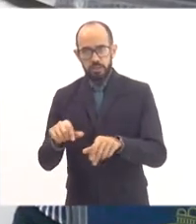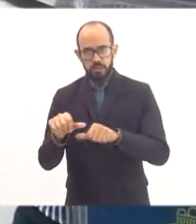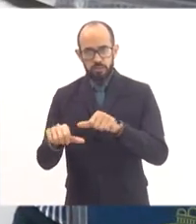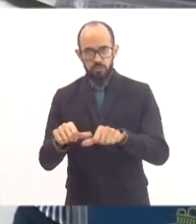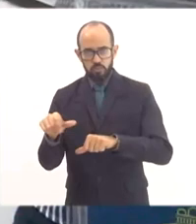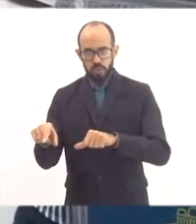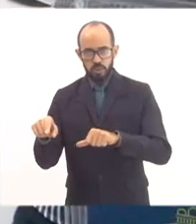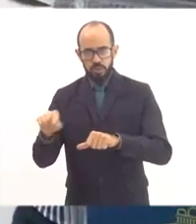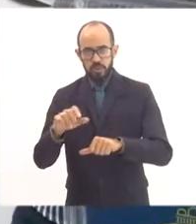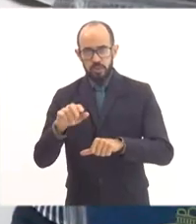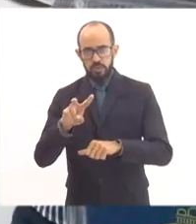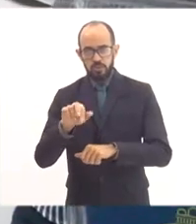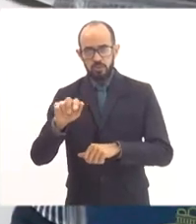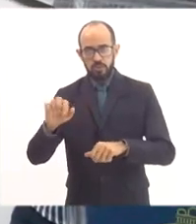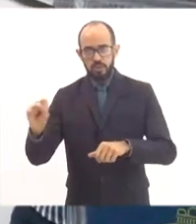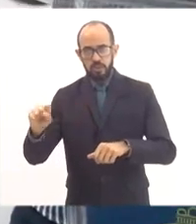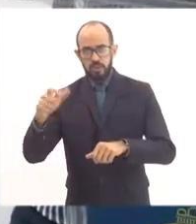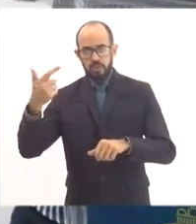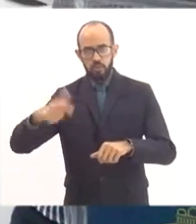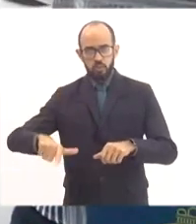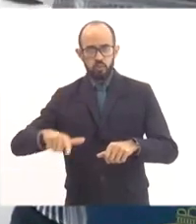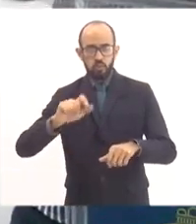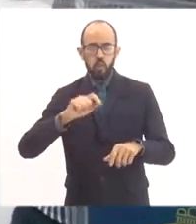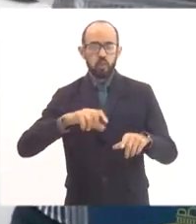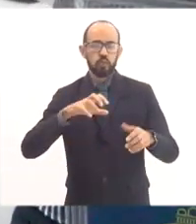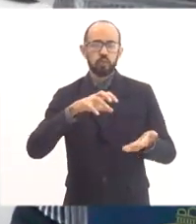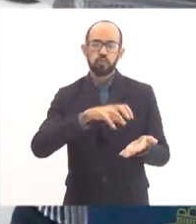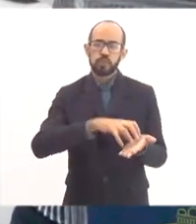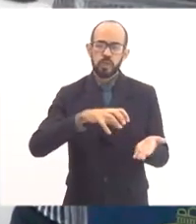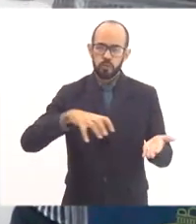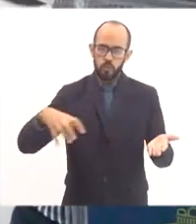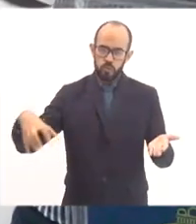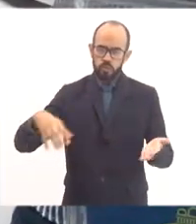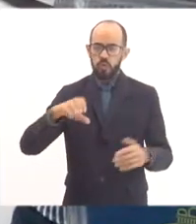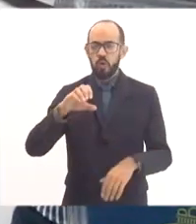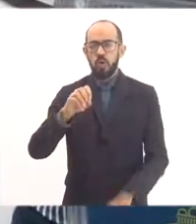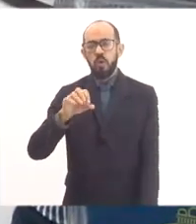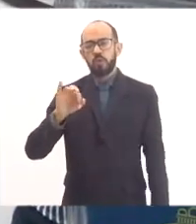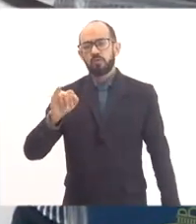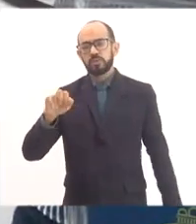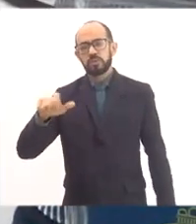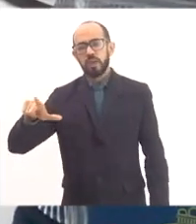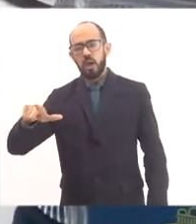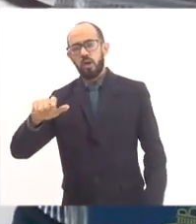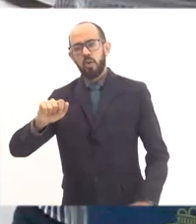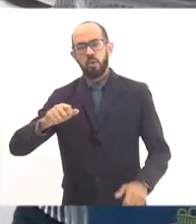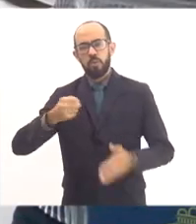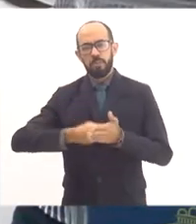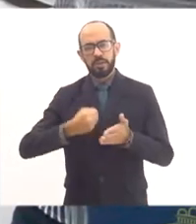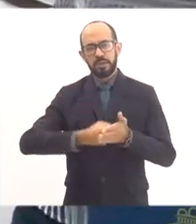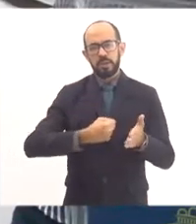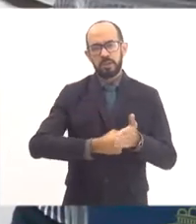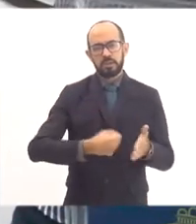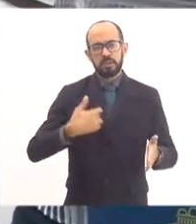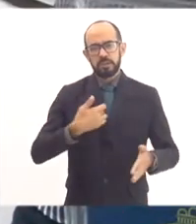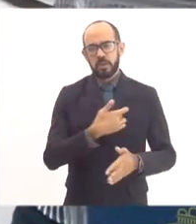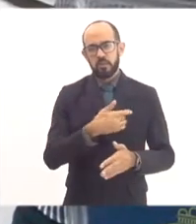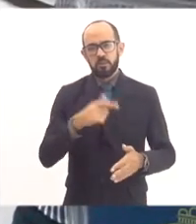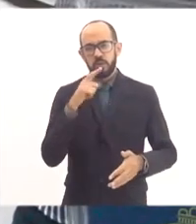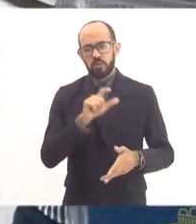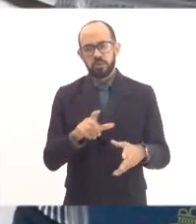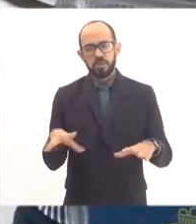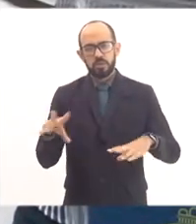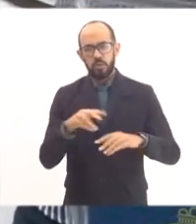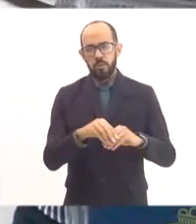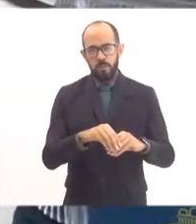ociosas dentro dos outros quadros de oficial combatente, oficial da saúde, para poder aumentar as